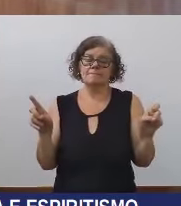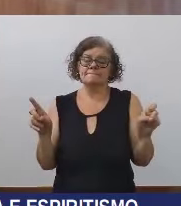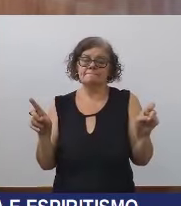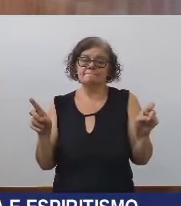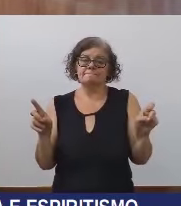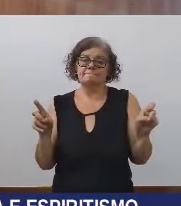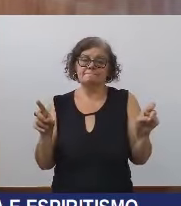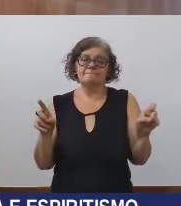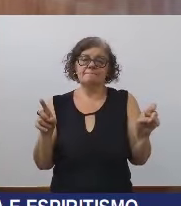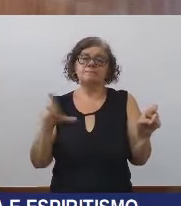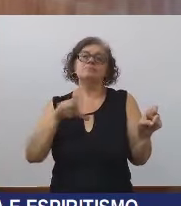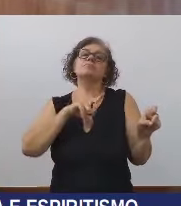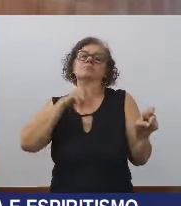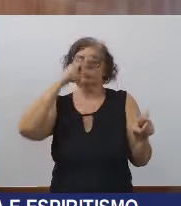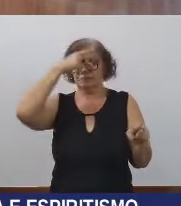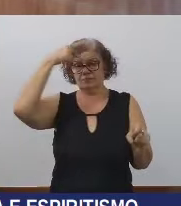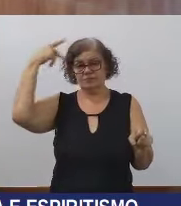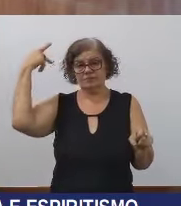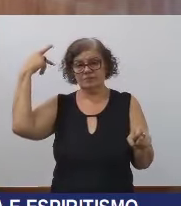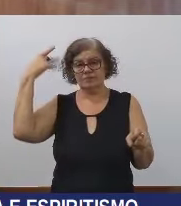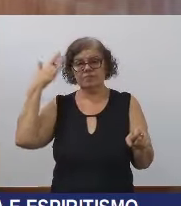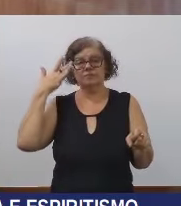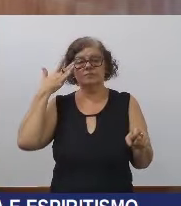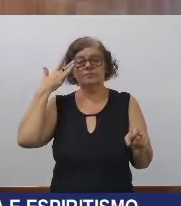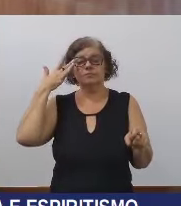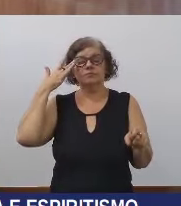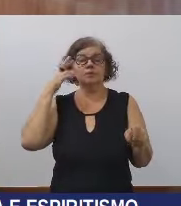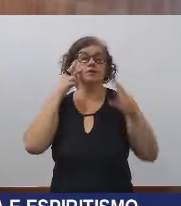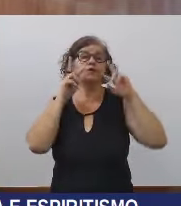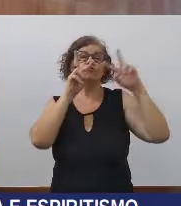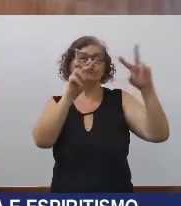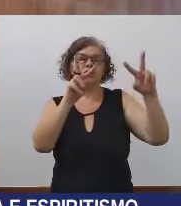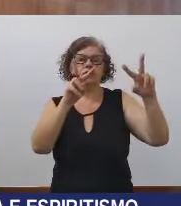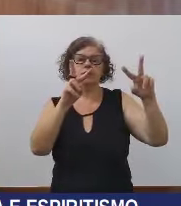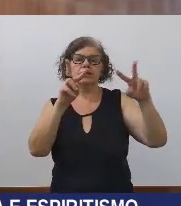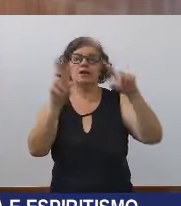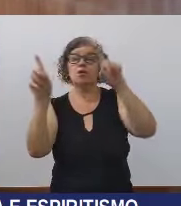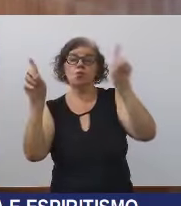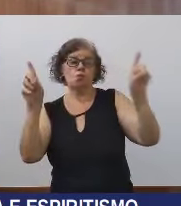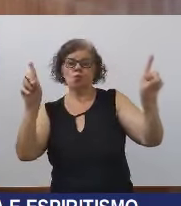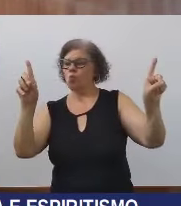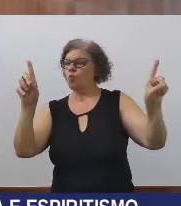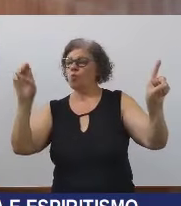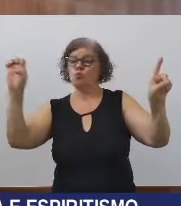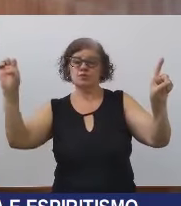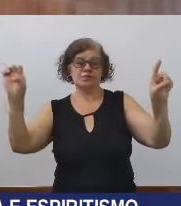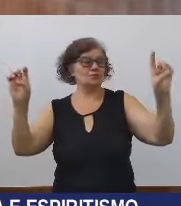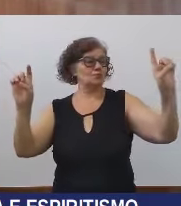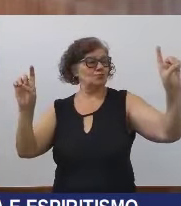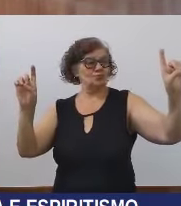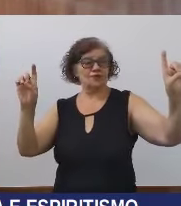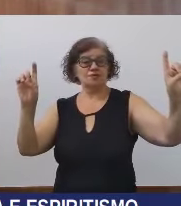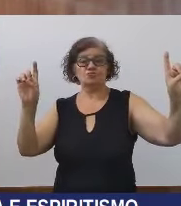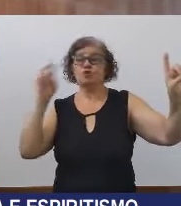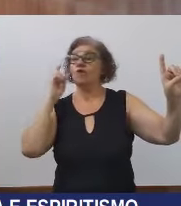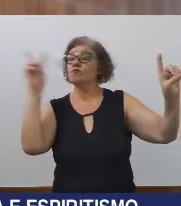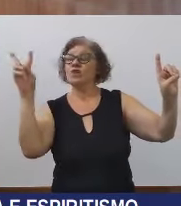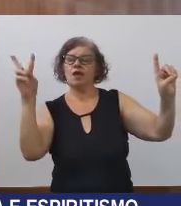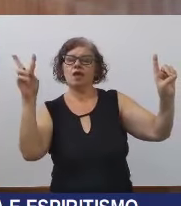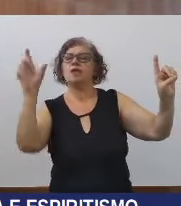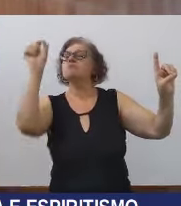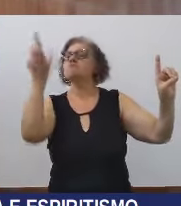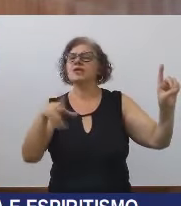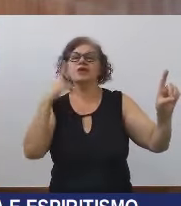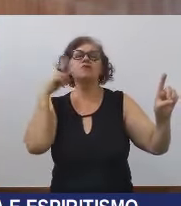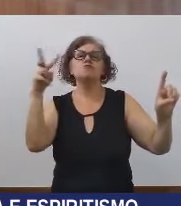Mas há uma pessoa que tem a visão completa dos dois lados, que no caso desta metáfora é